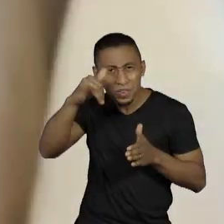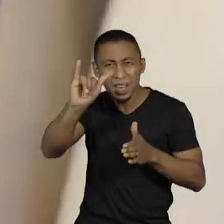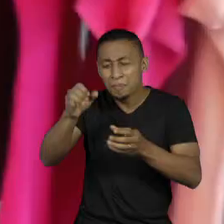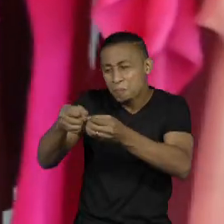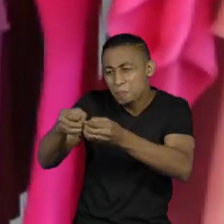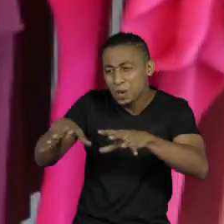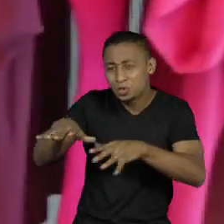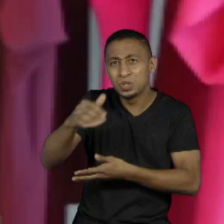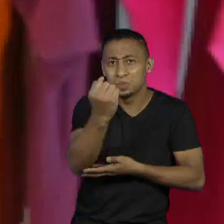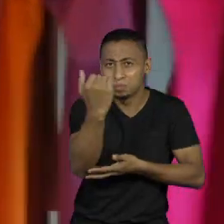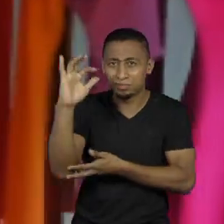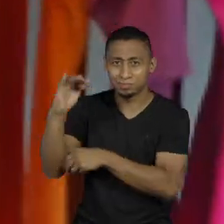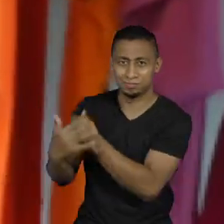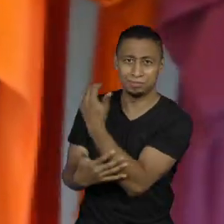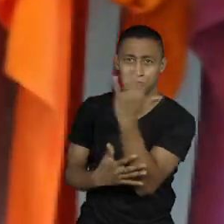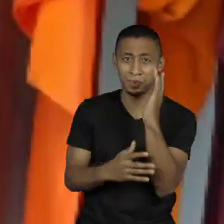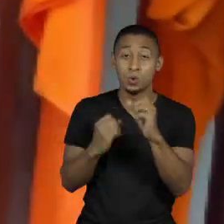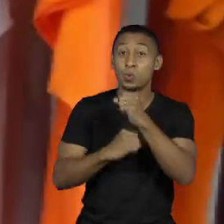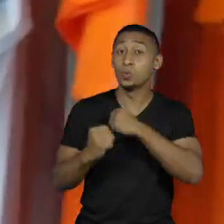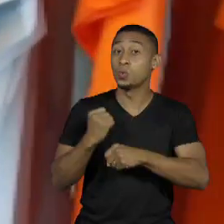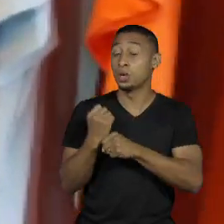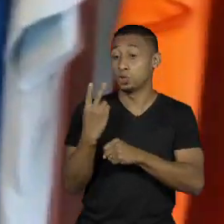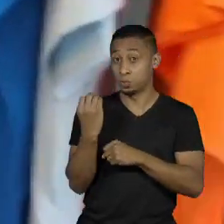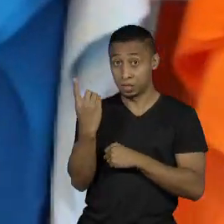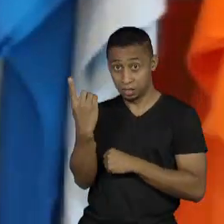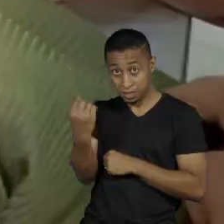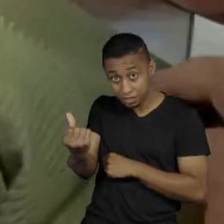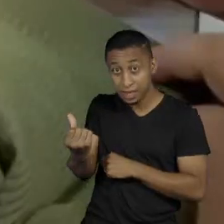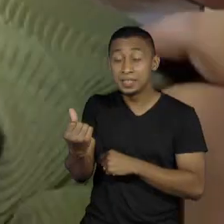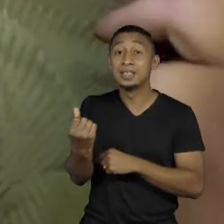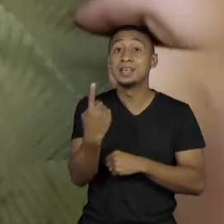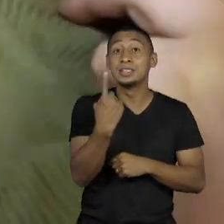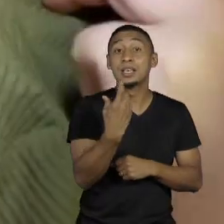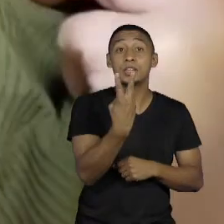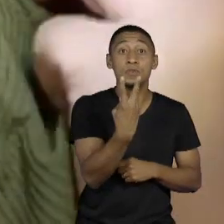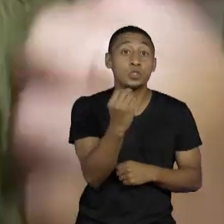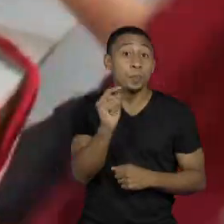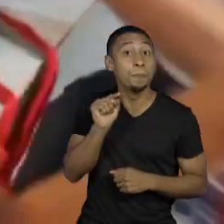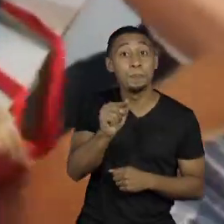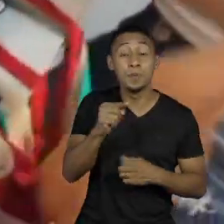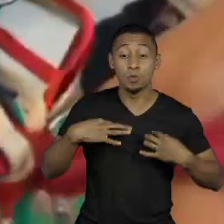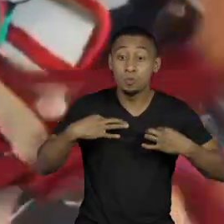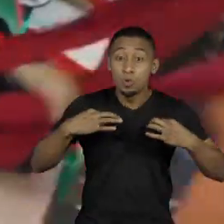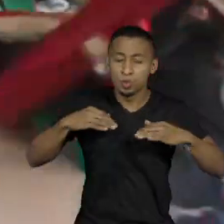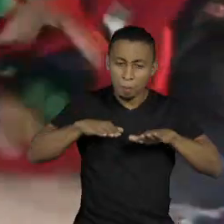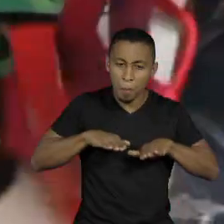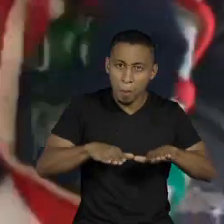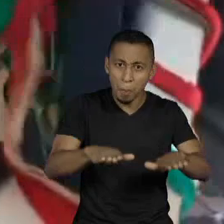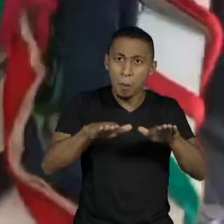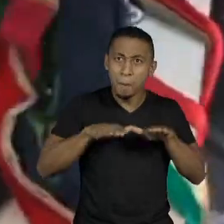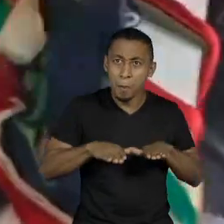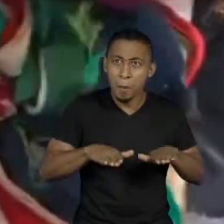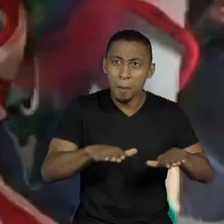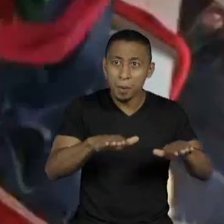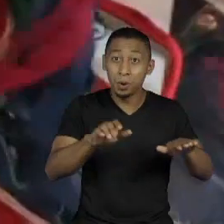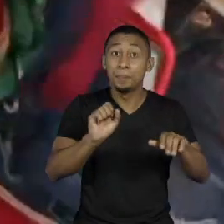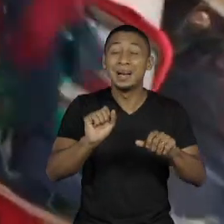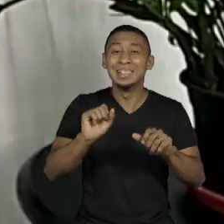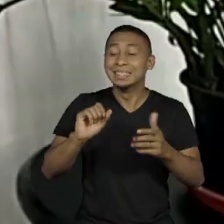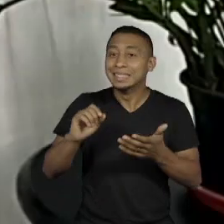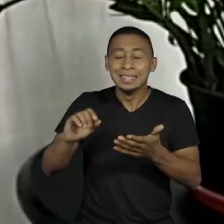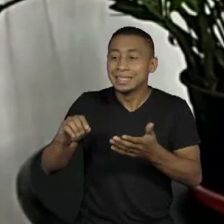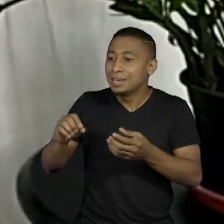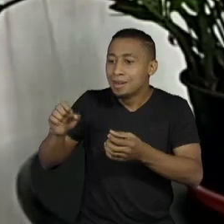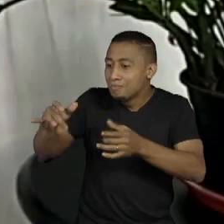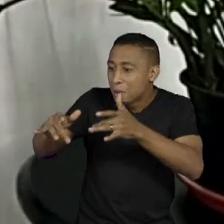ambiente. Desde 2016, mais de 120 mil blusas foram costuradas aqui, mas a geração de lixo incomodava. A